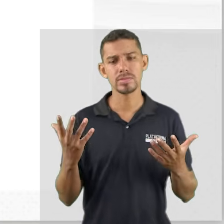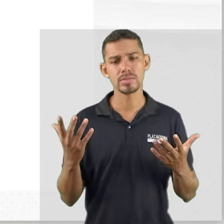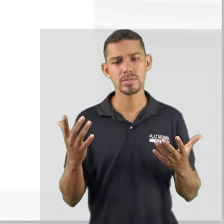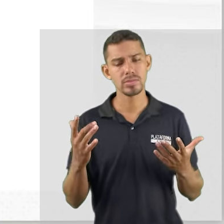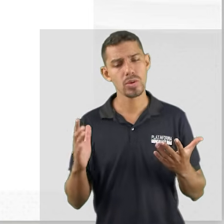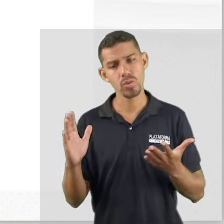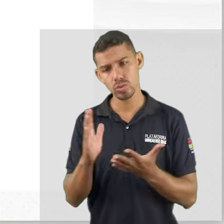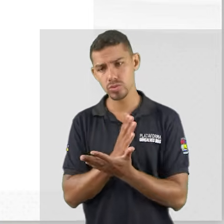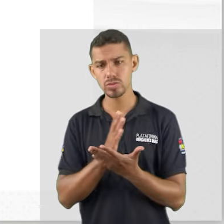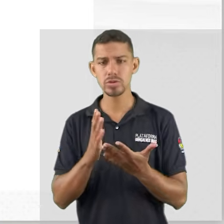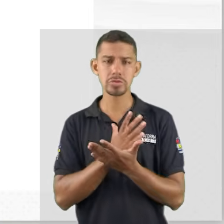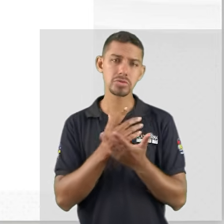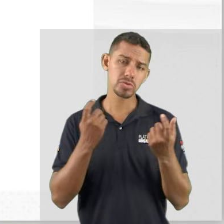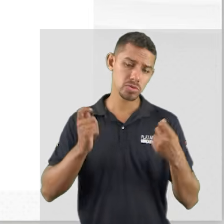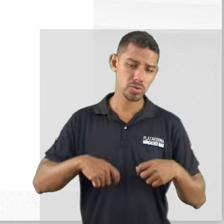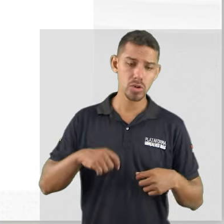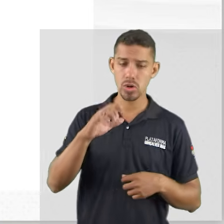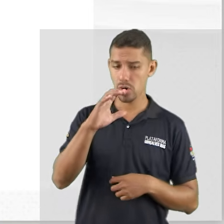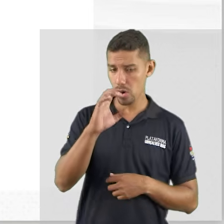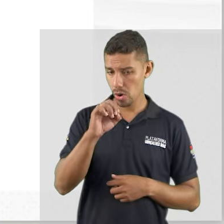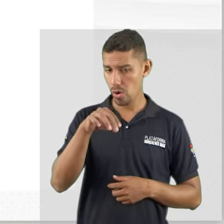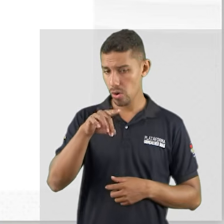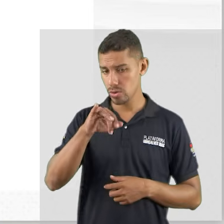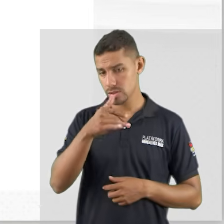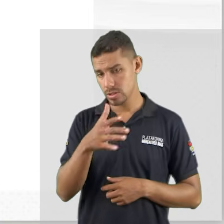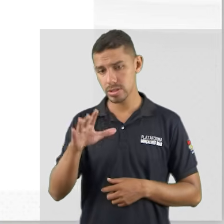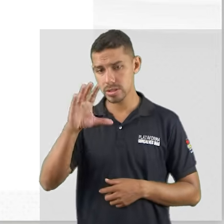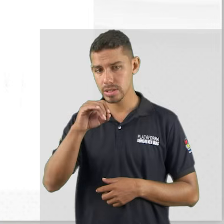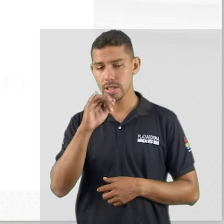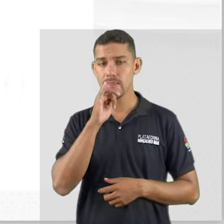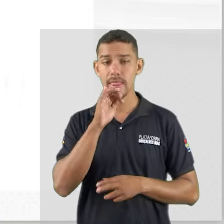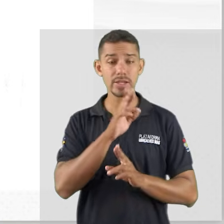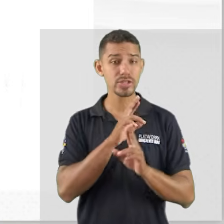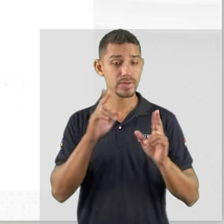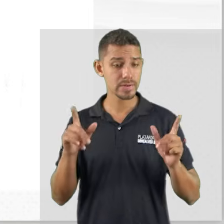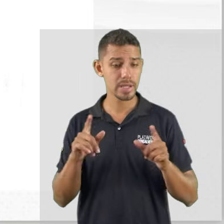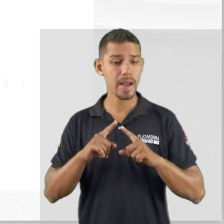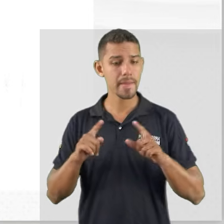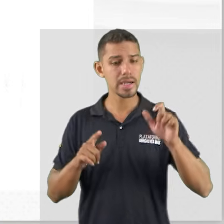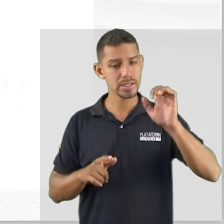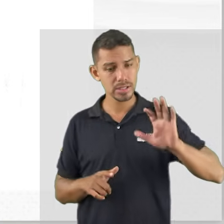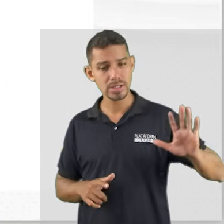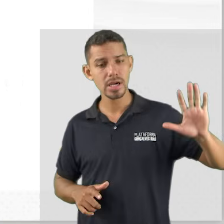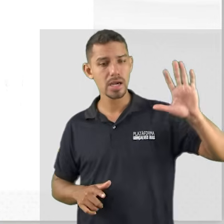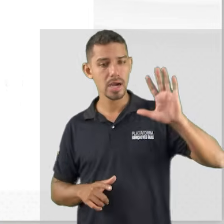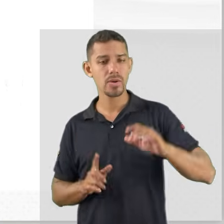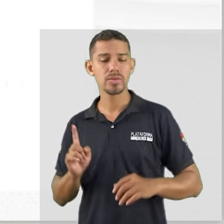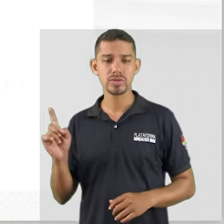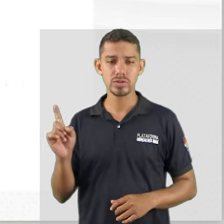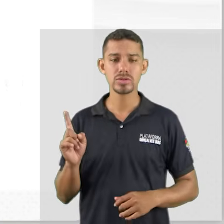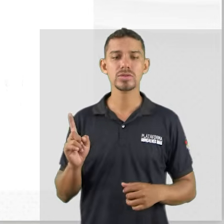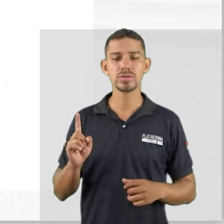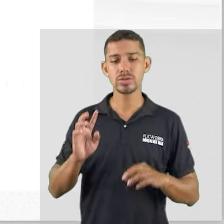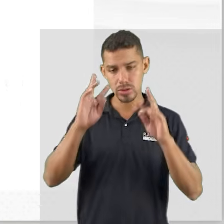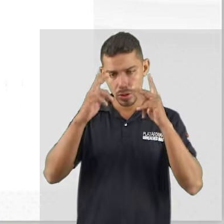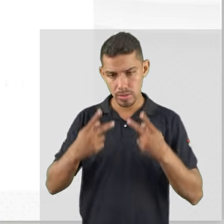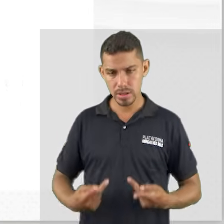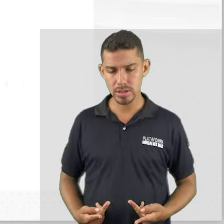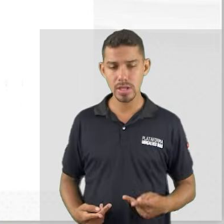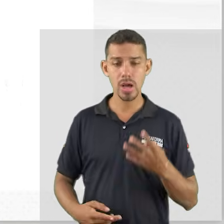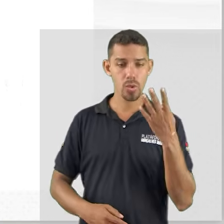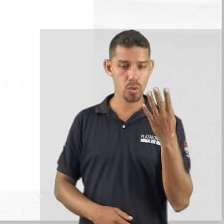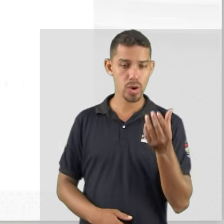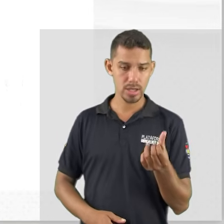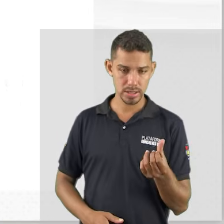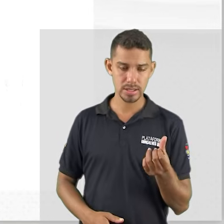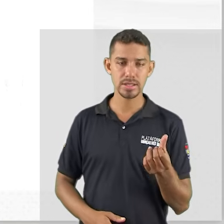tem algumas condições, né, de seres humanos que possuem uma quantidade diferente, tá? Mas de maneira geral, os seres humanos, nós temos